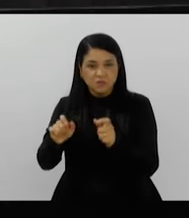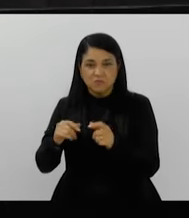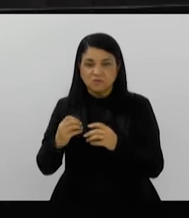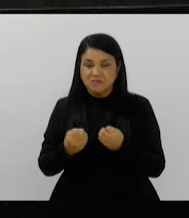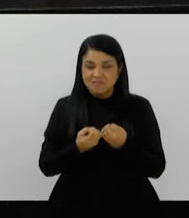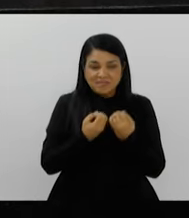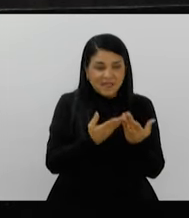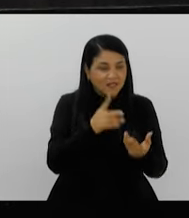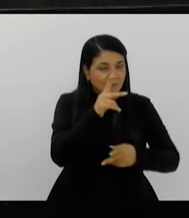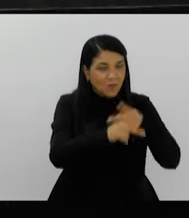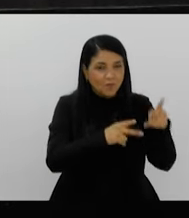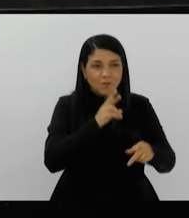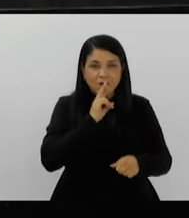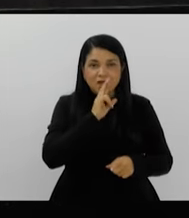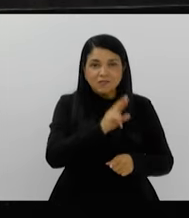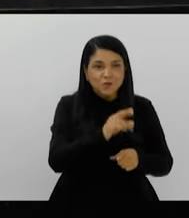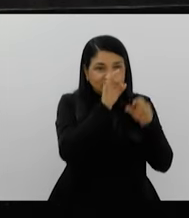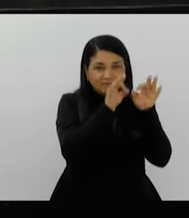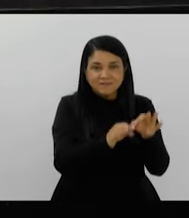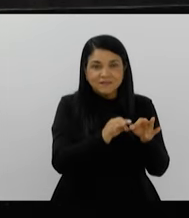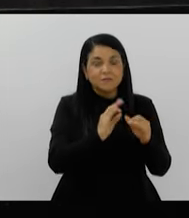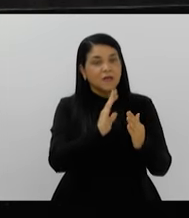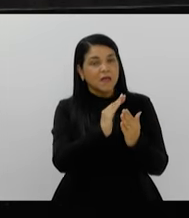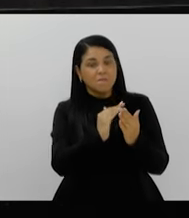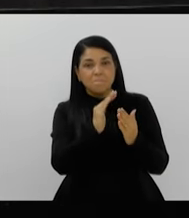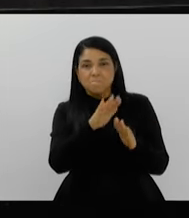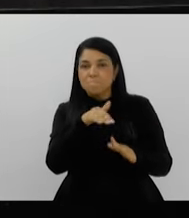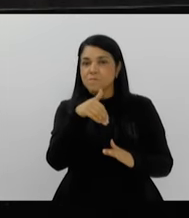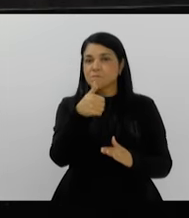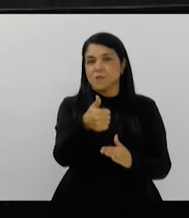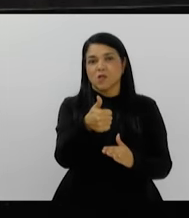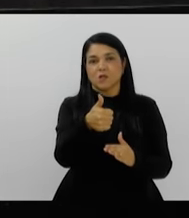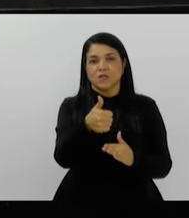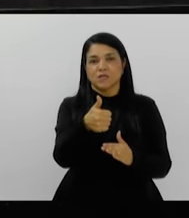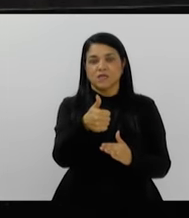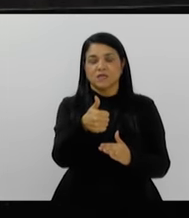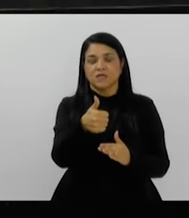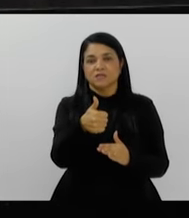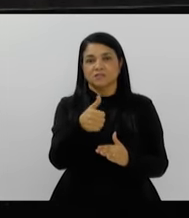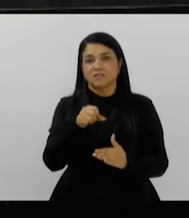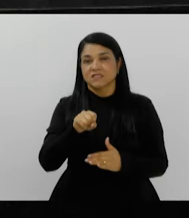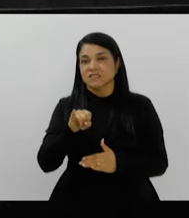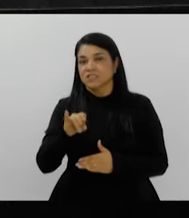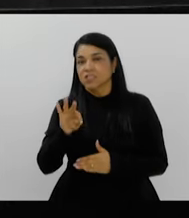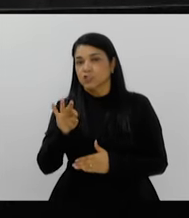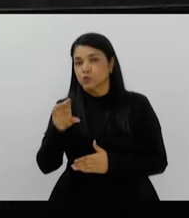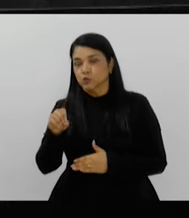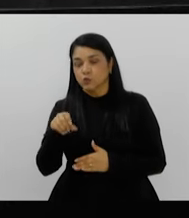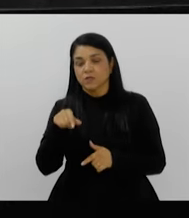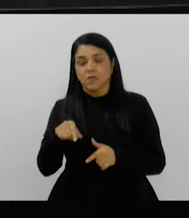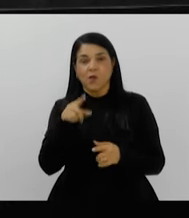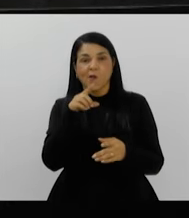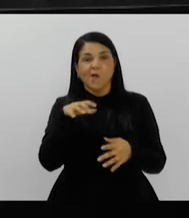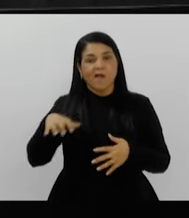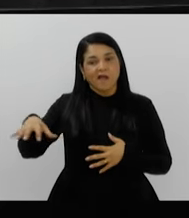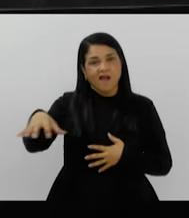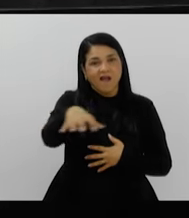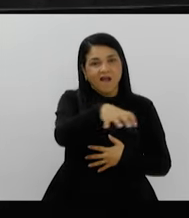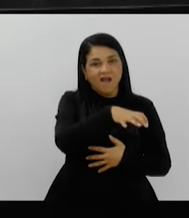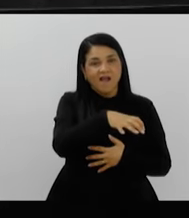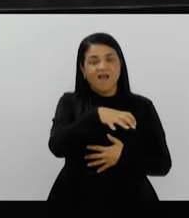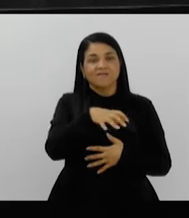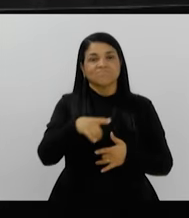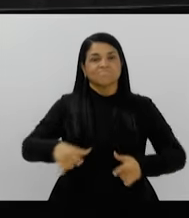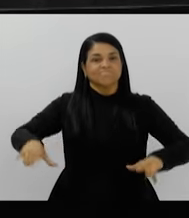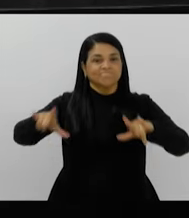nenhuma resposta efetiva para a superação da situação de sítio em que se encontram as nossas regiões dominadas